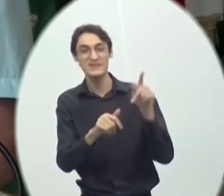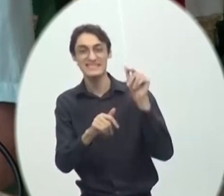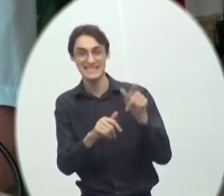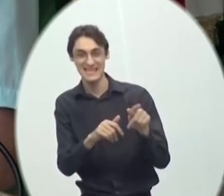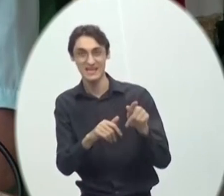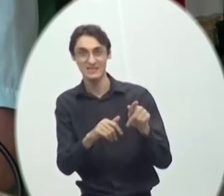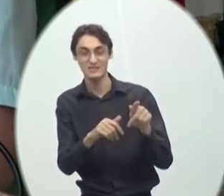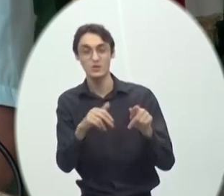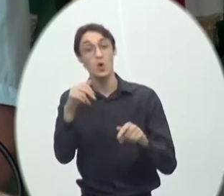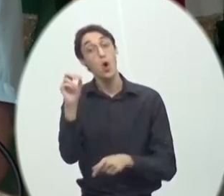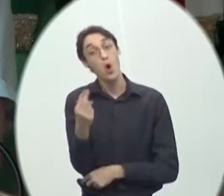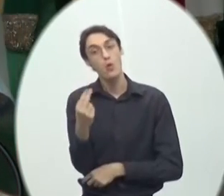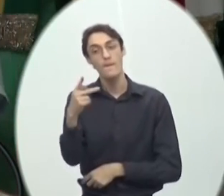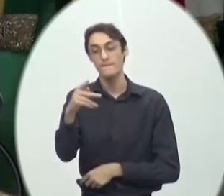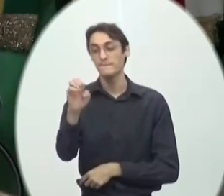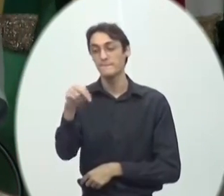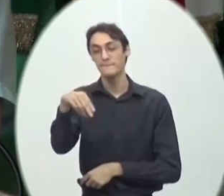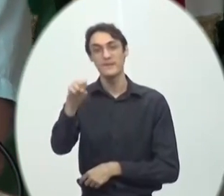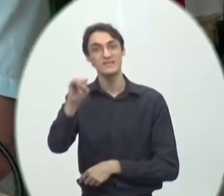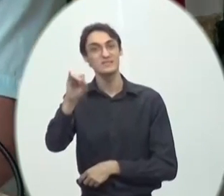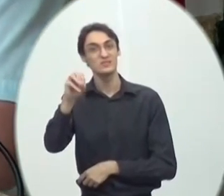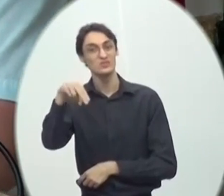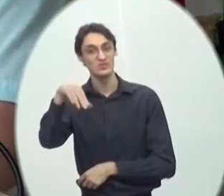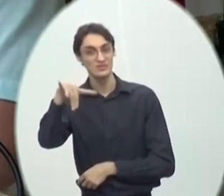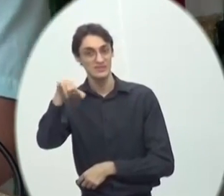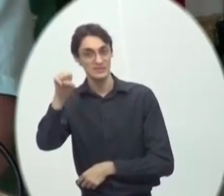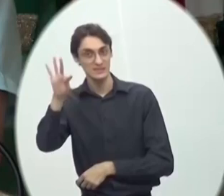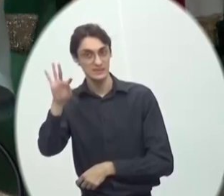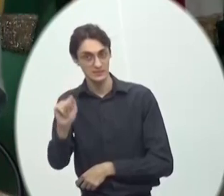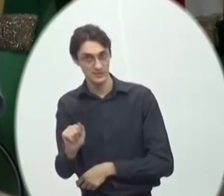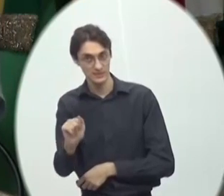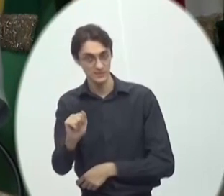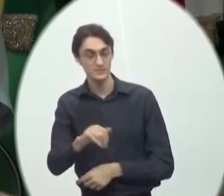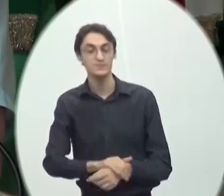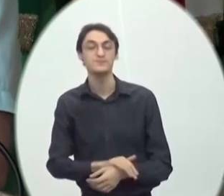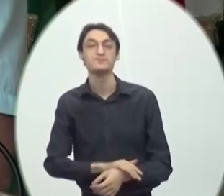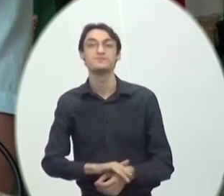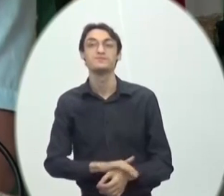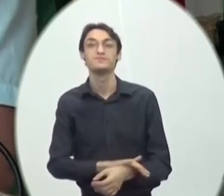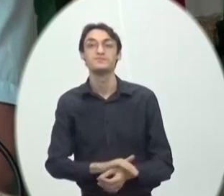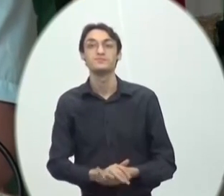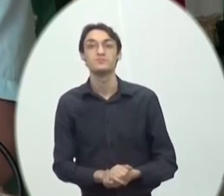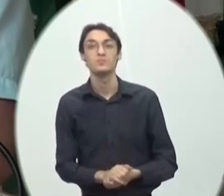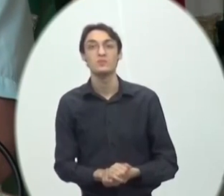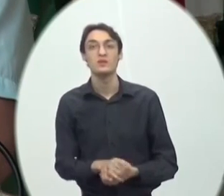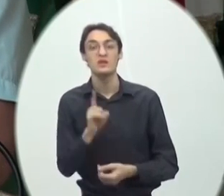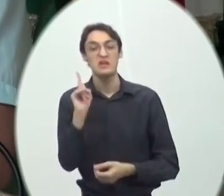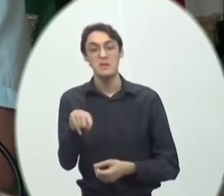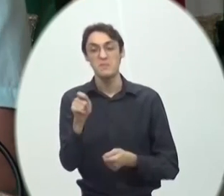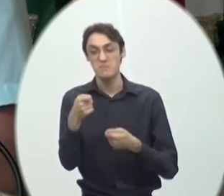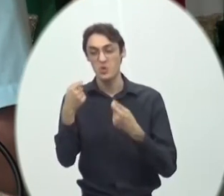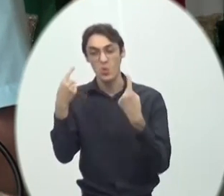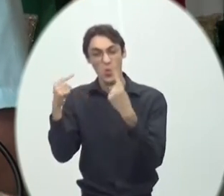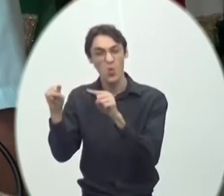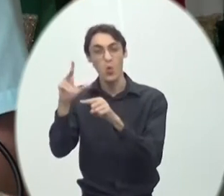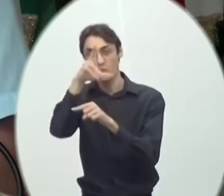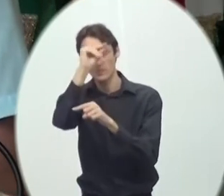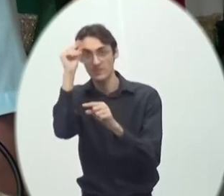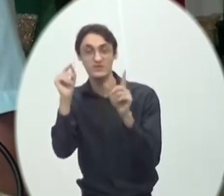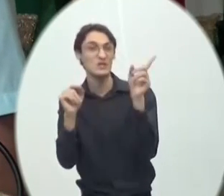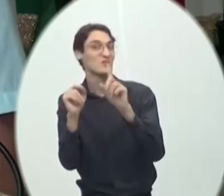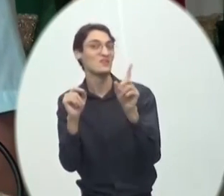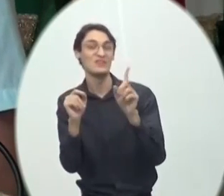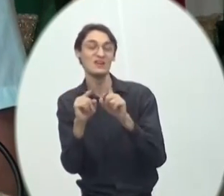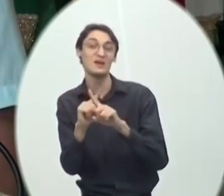ideia, quantas gestões vão ser impactadas por isso? Eu repito, não é para condenar o positivo à atual gestão, mas é para que cada um